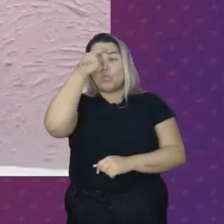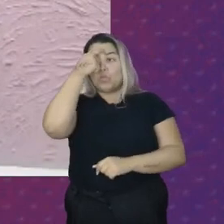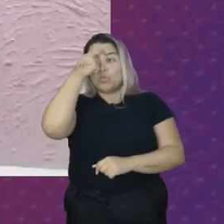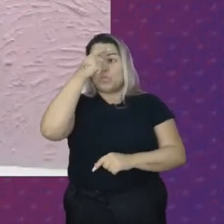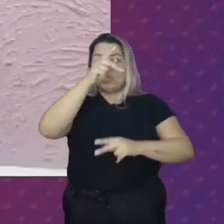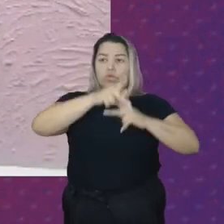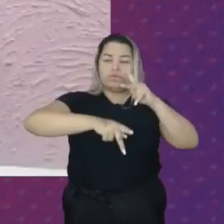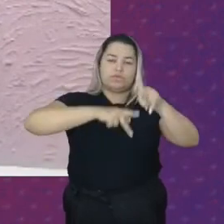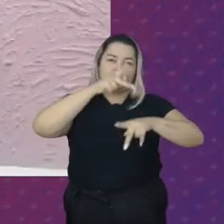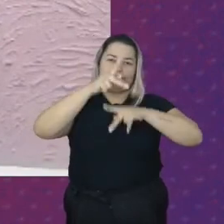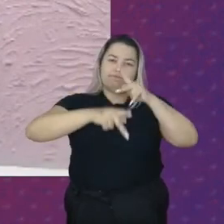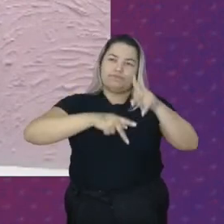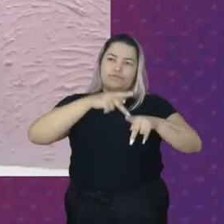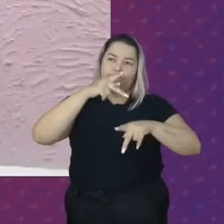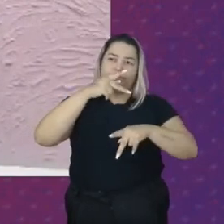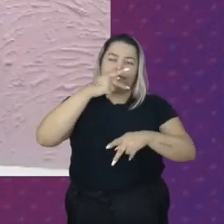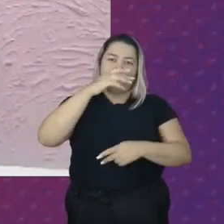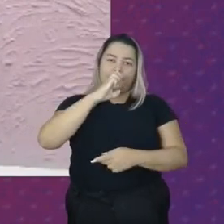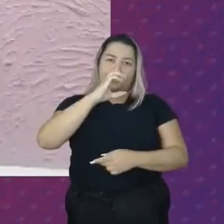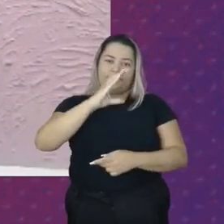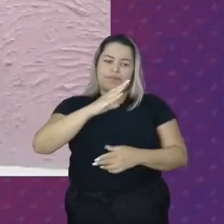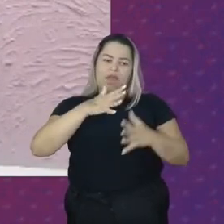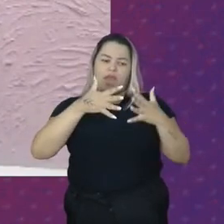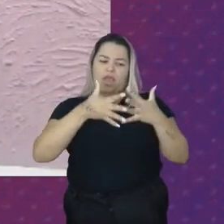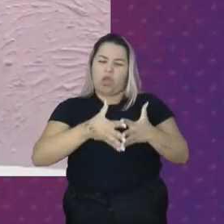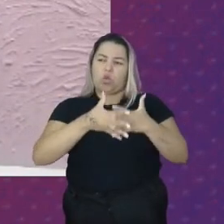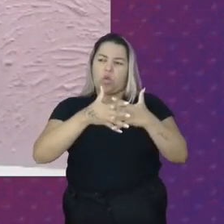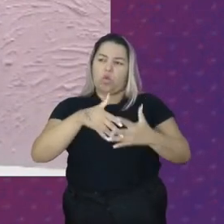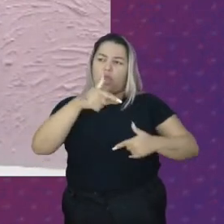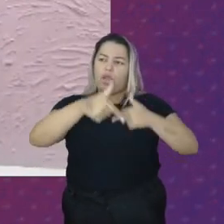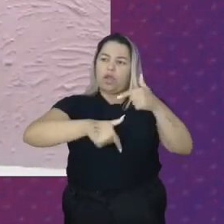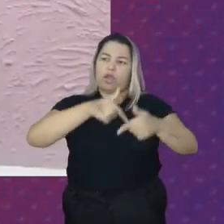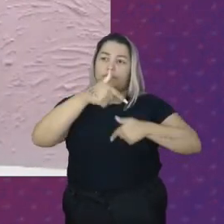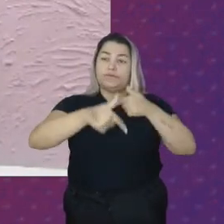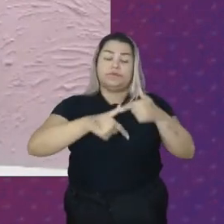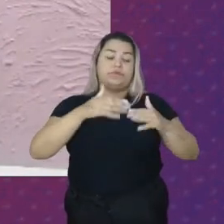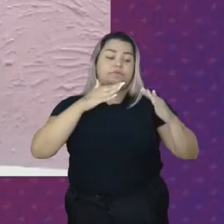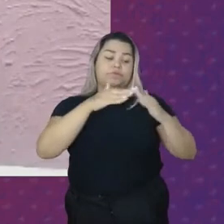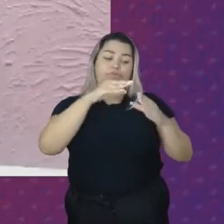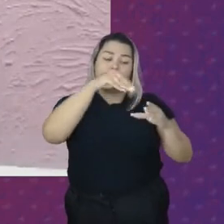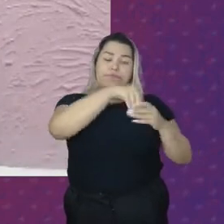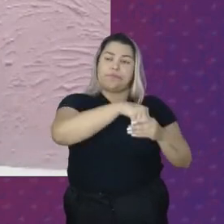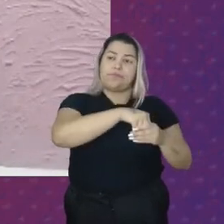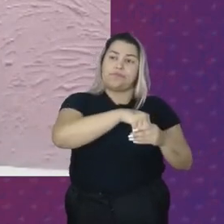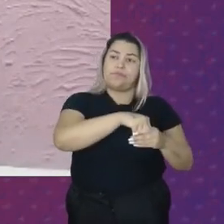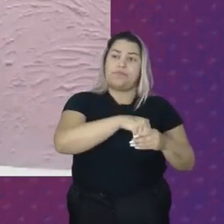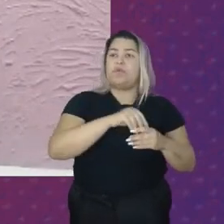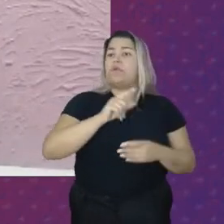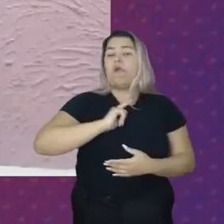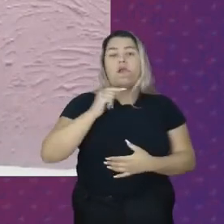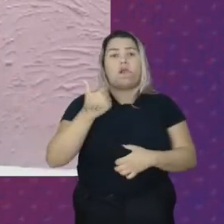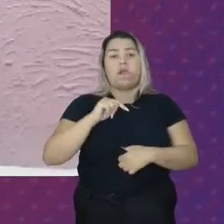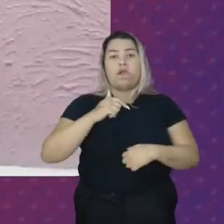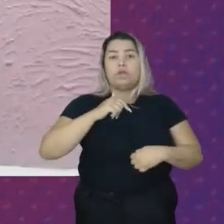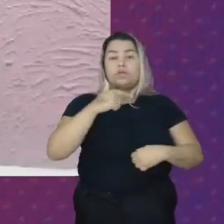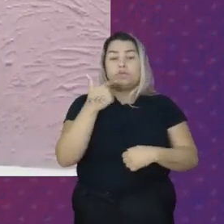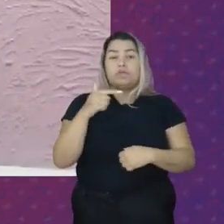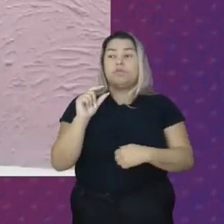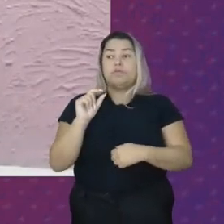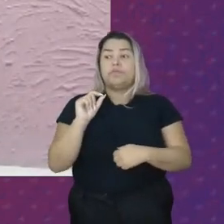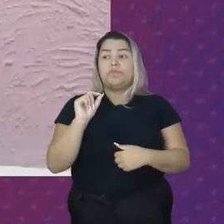a PEC atrapalhou o trabalho doméstico, porque os empregadores não têm condições de